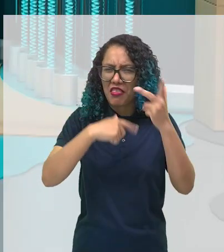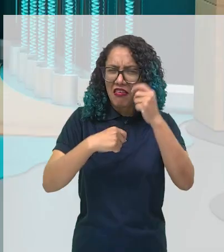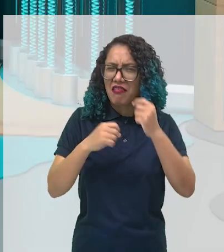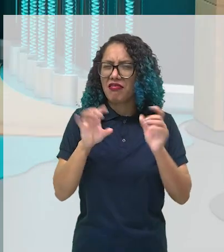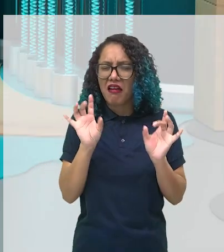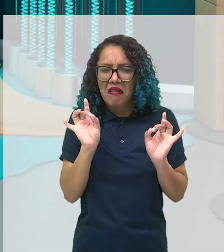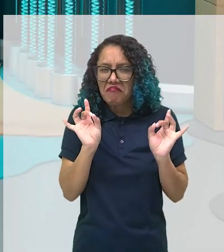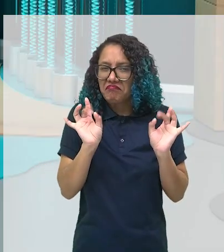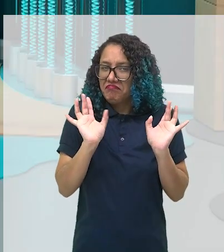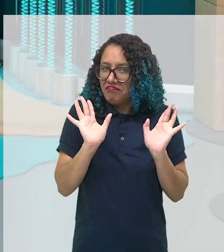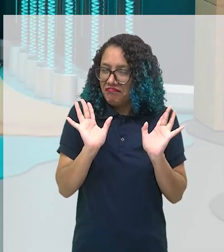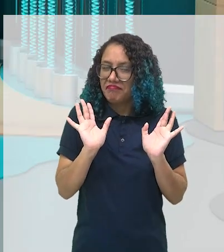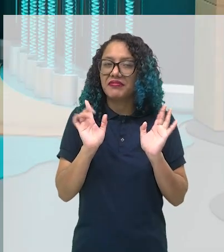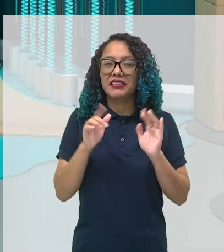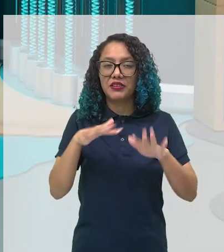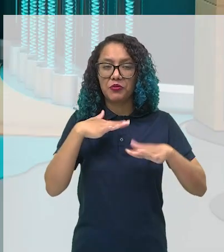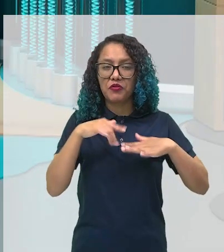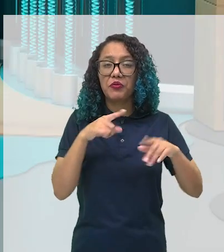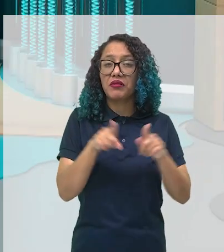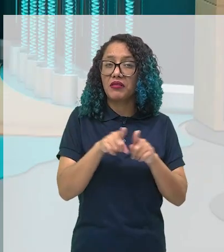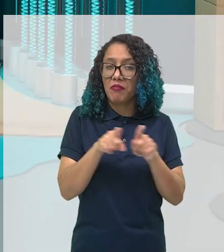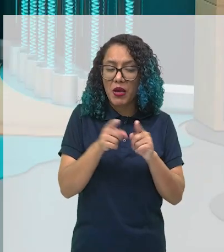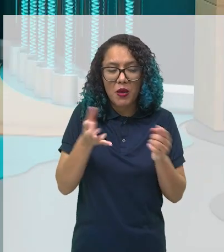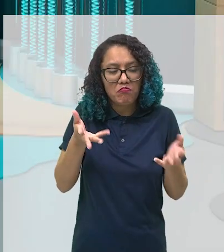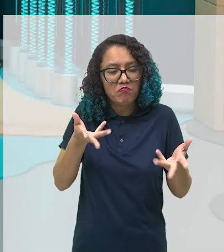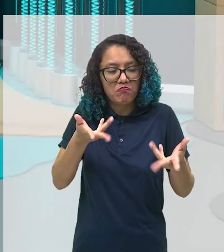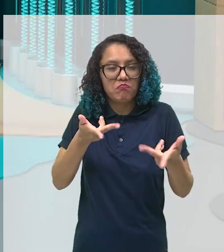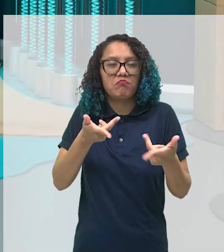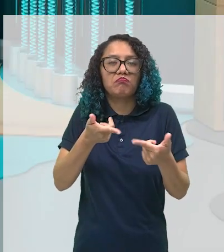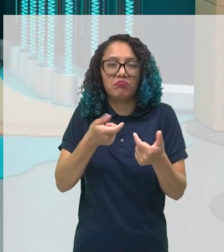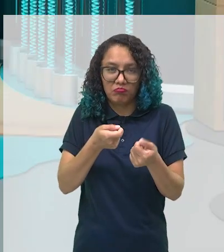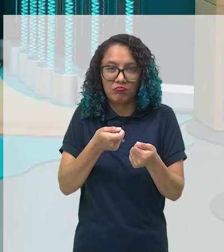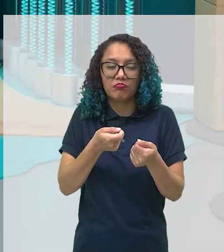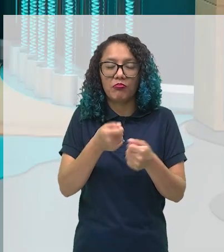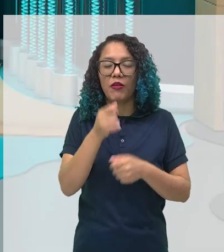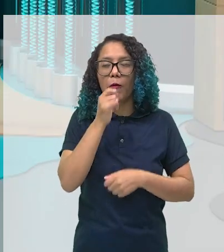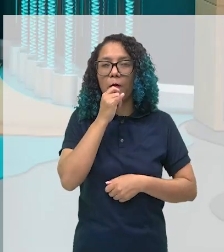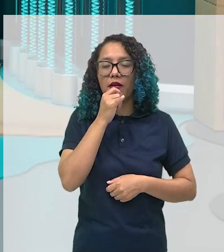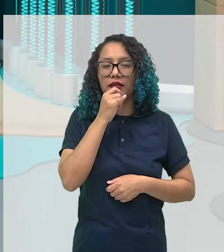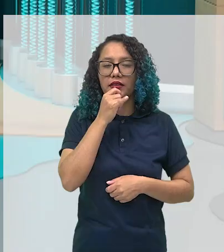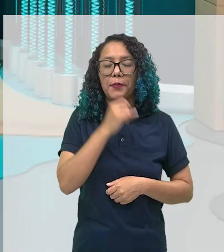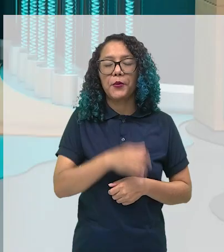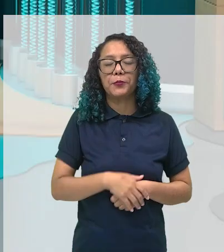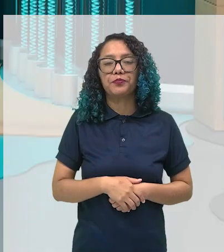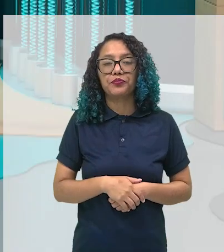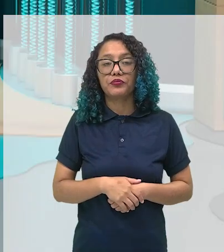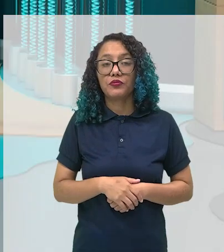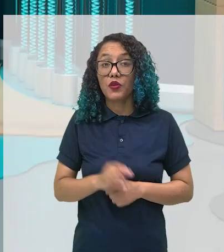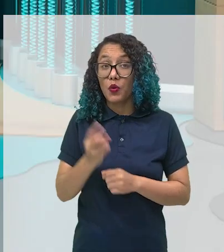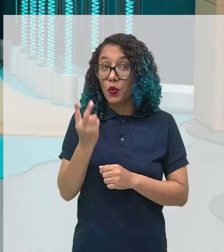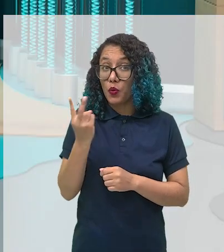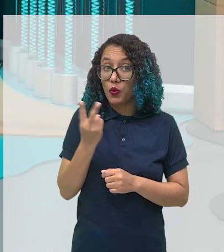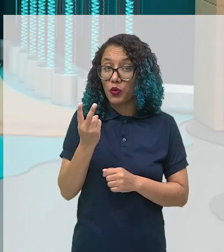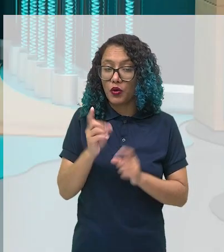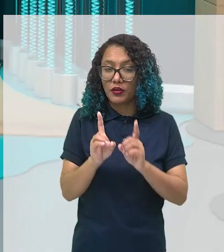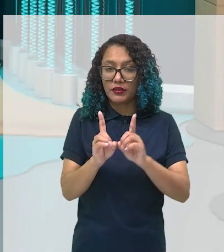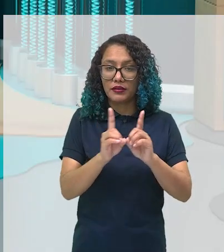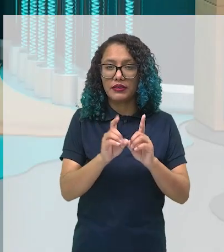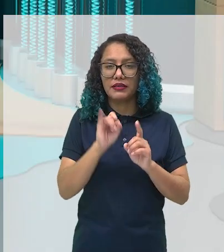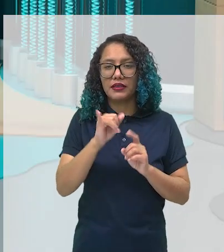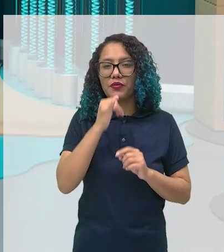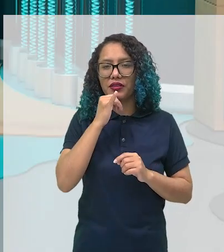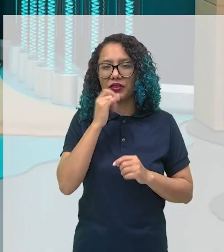visível e os movimentos se tornem com maior qualidade. Imagine se esses dançarinos dançassem com uma postura